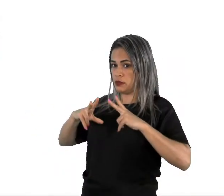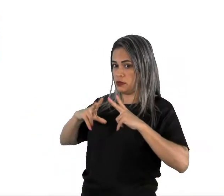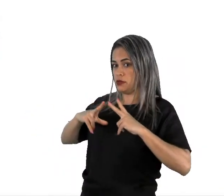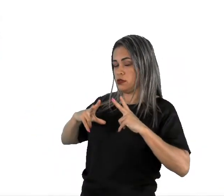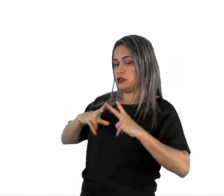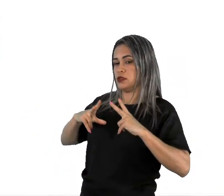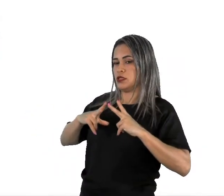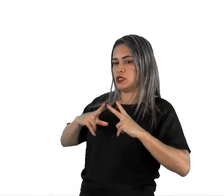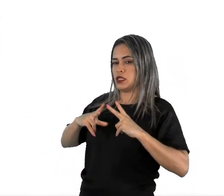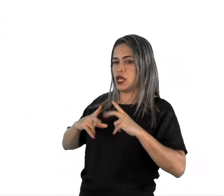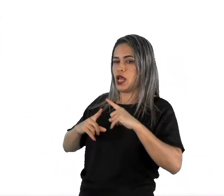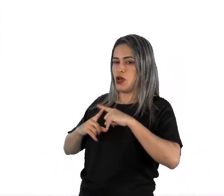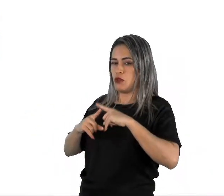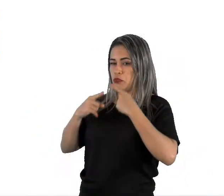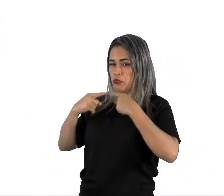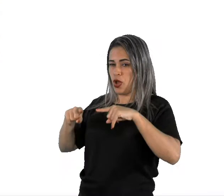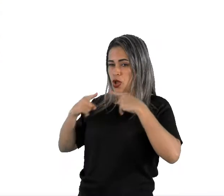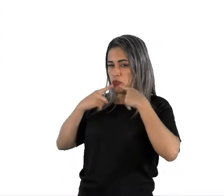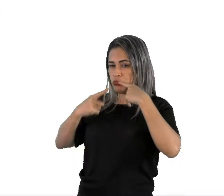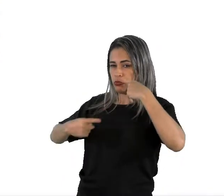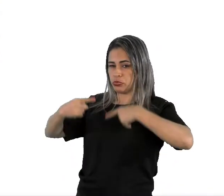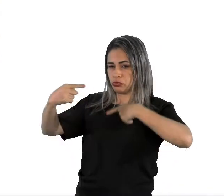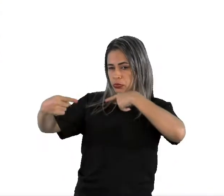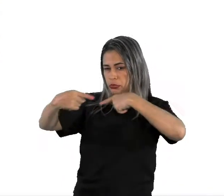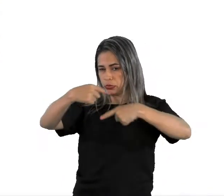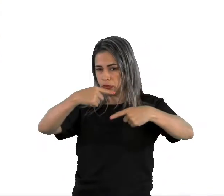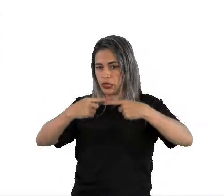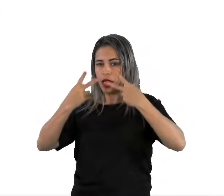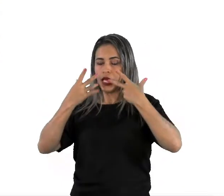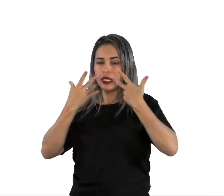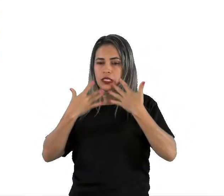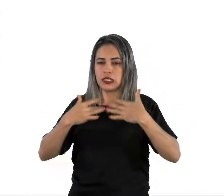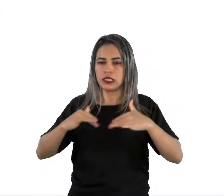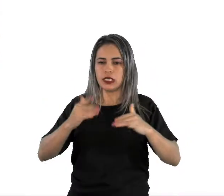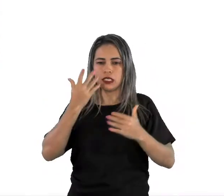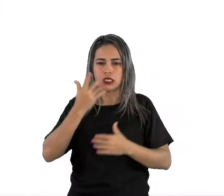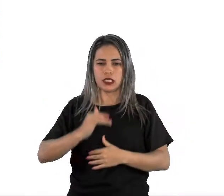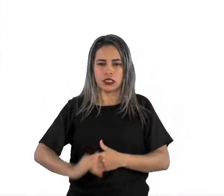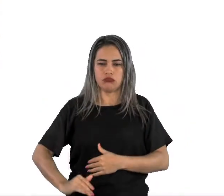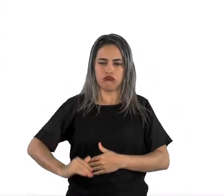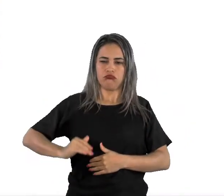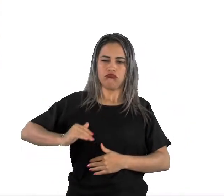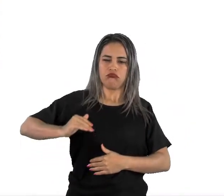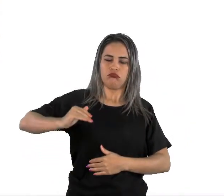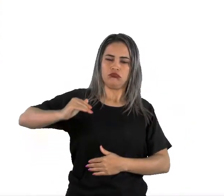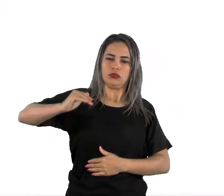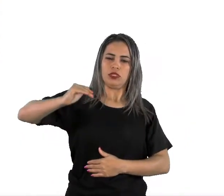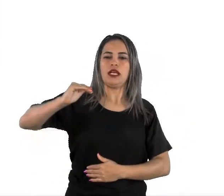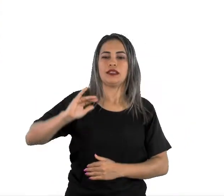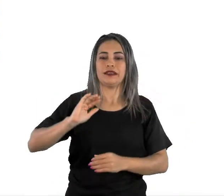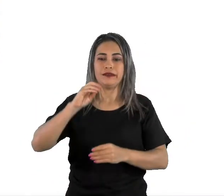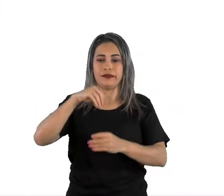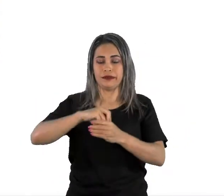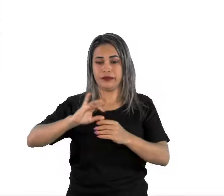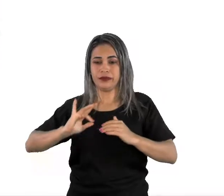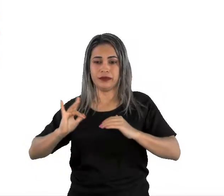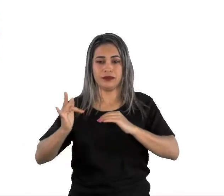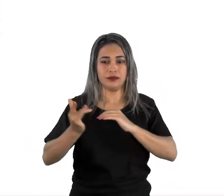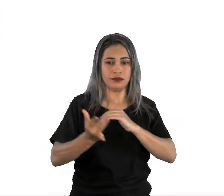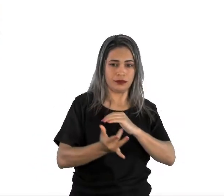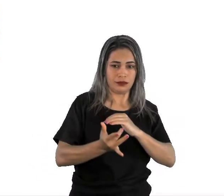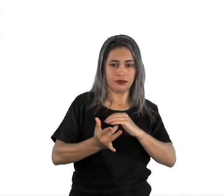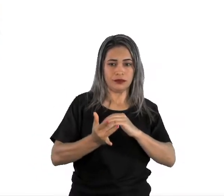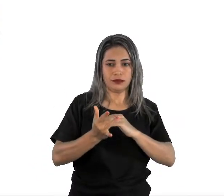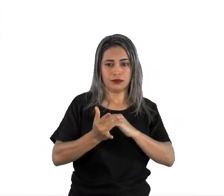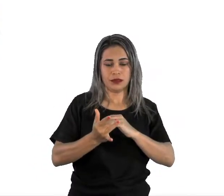tópico polêmico hoje em dia e as crianças que estão crescendo na era digital podem